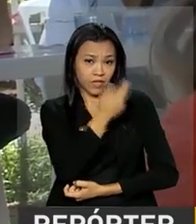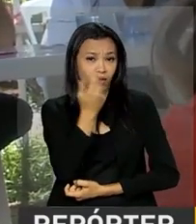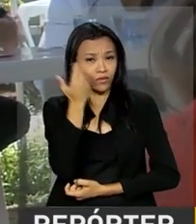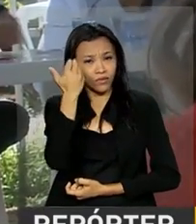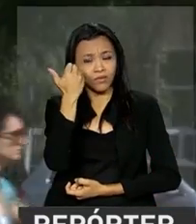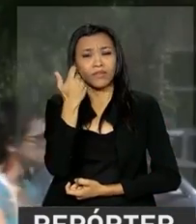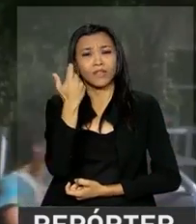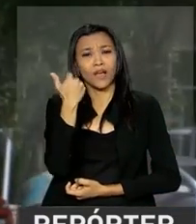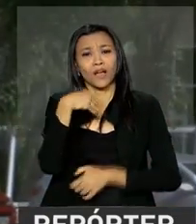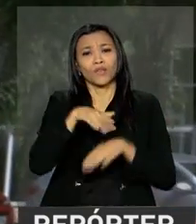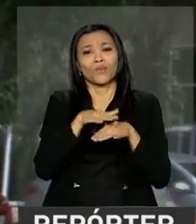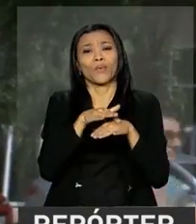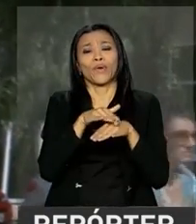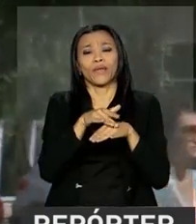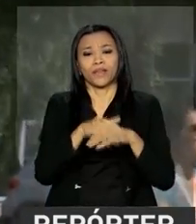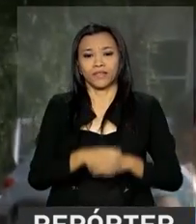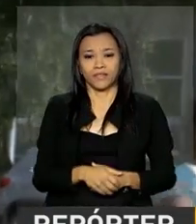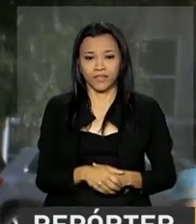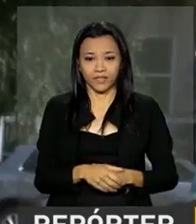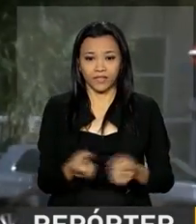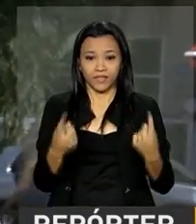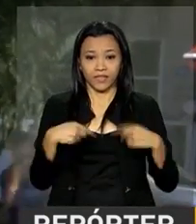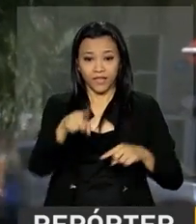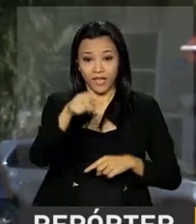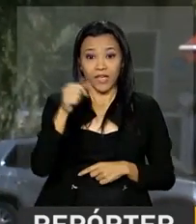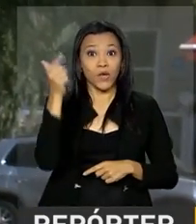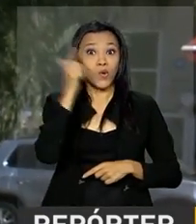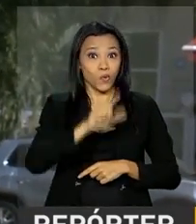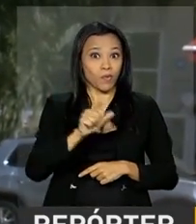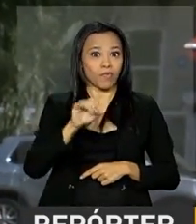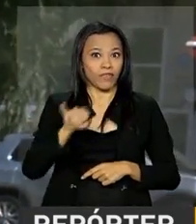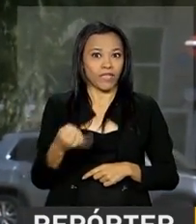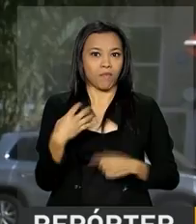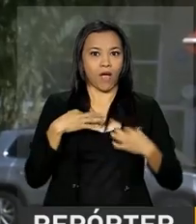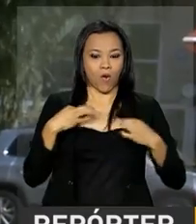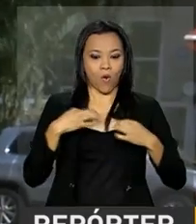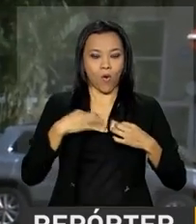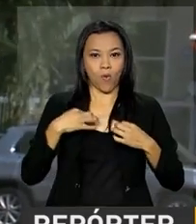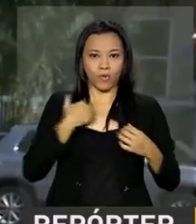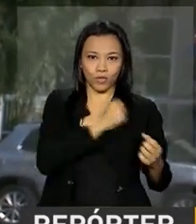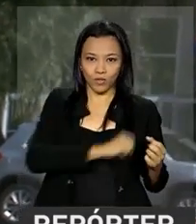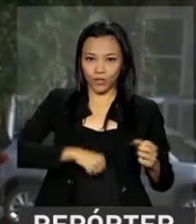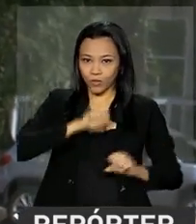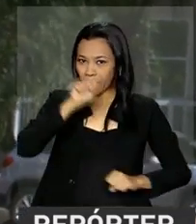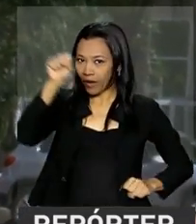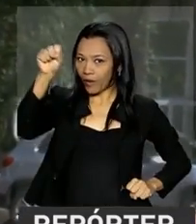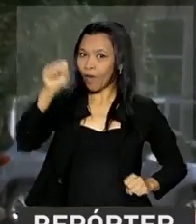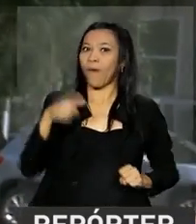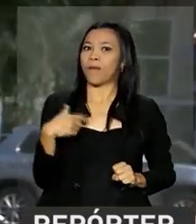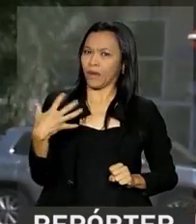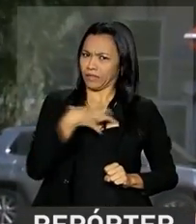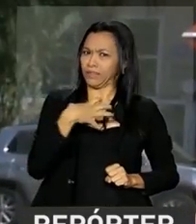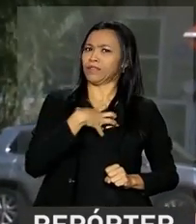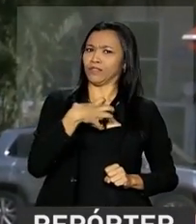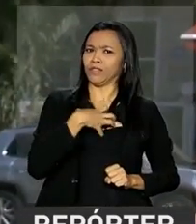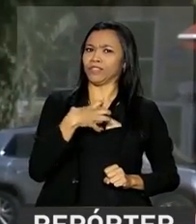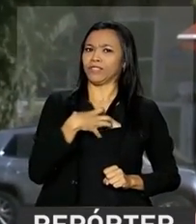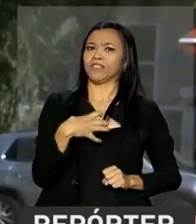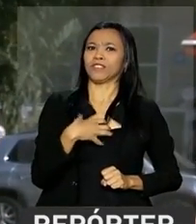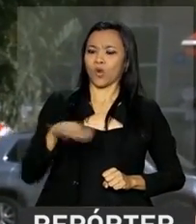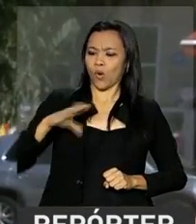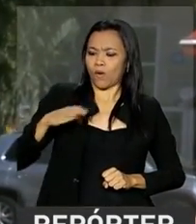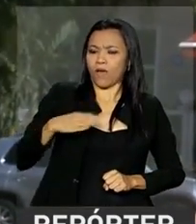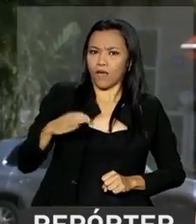dói eu entrei nessa de colocar a roupinha de superhi para ela entrar no clima mesmo e ficar